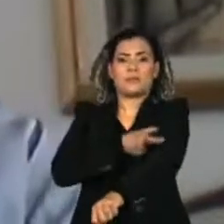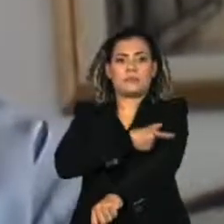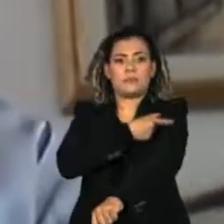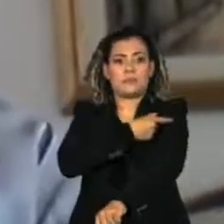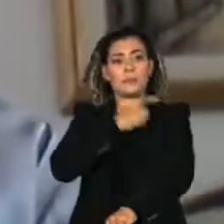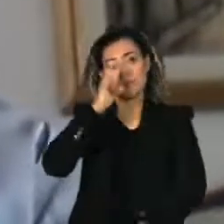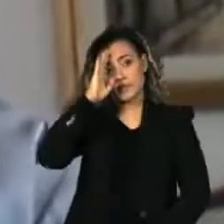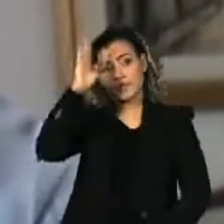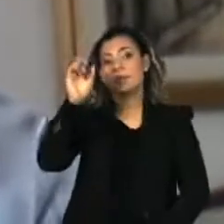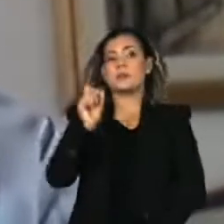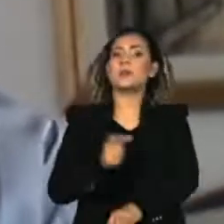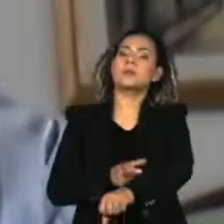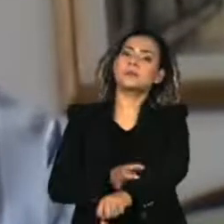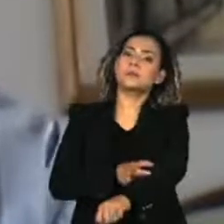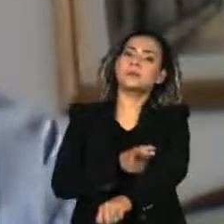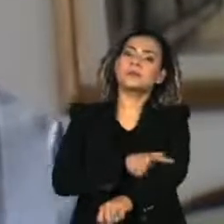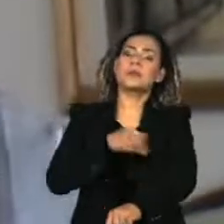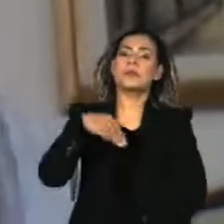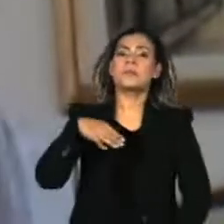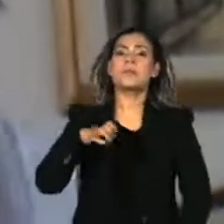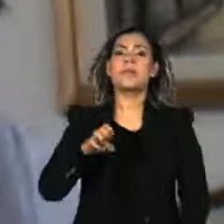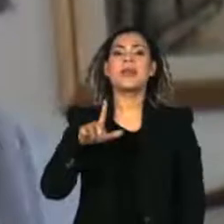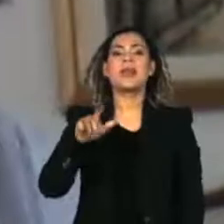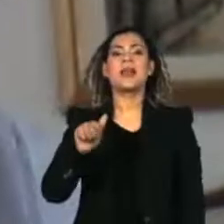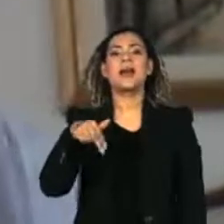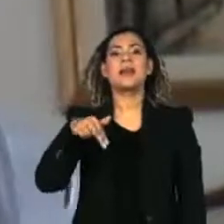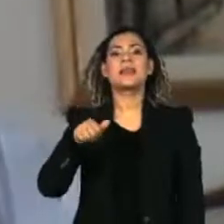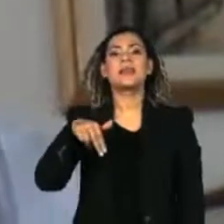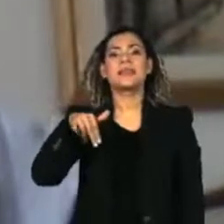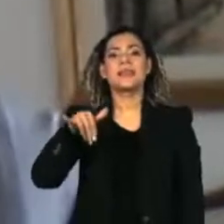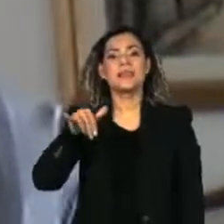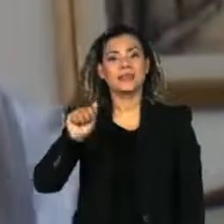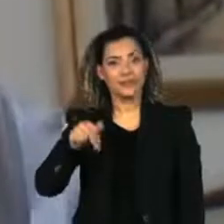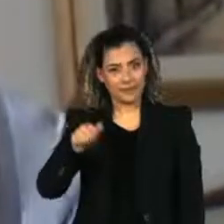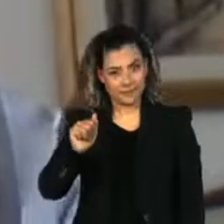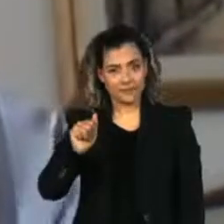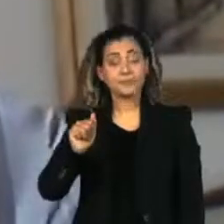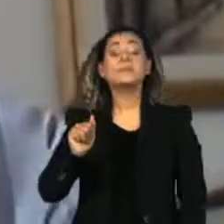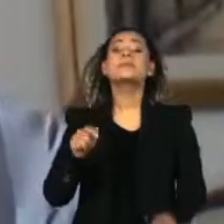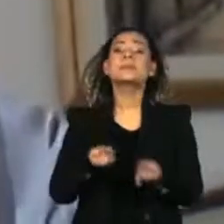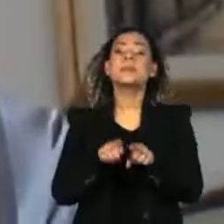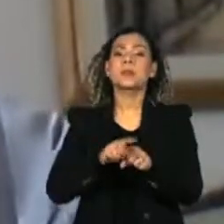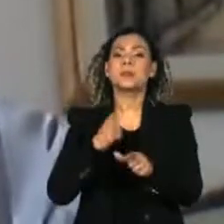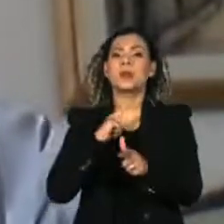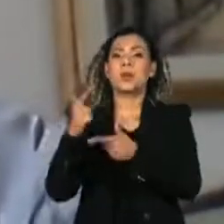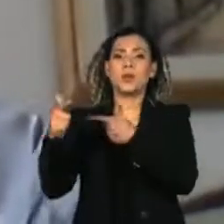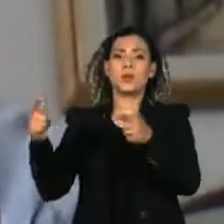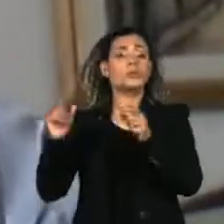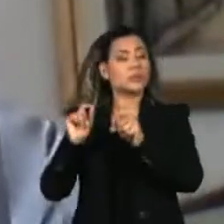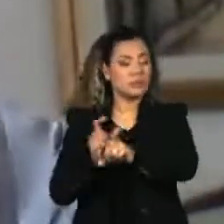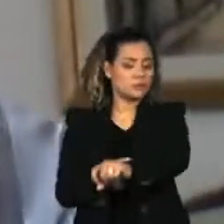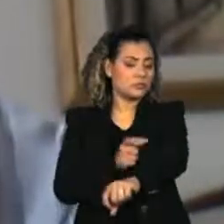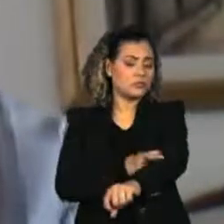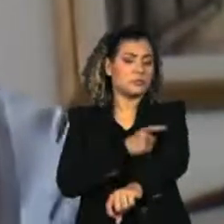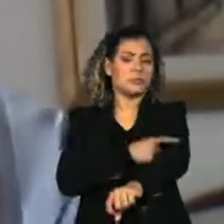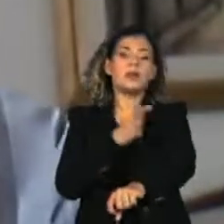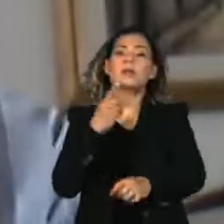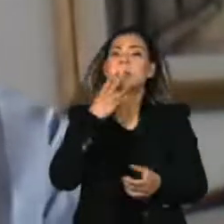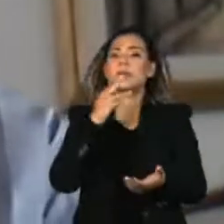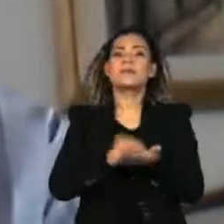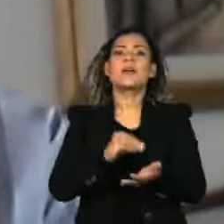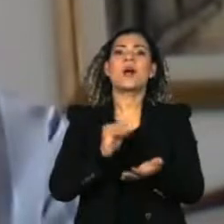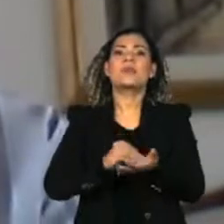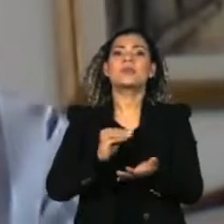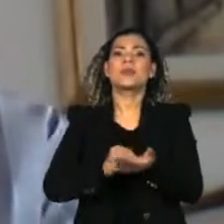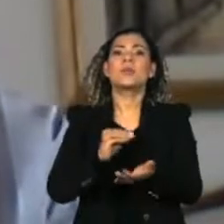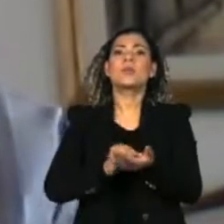dá a coloração da pele é a melanina. Existem outros pigmentos também, mas no vitiligo nós temos a perda